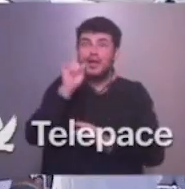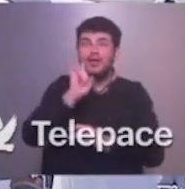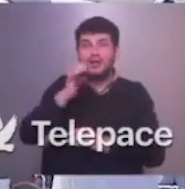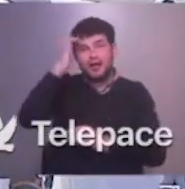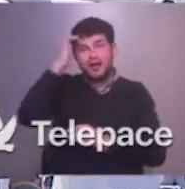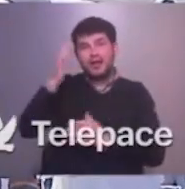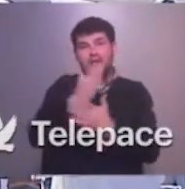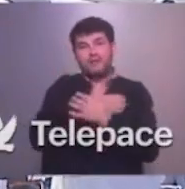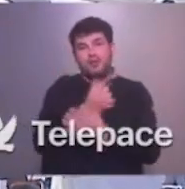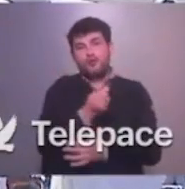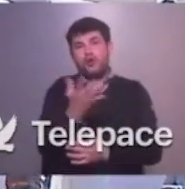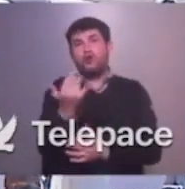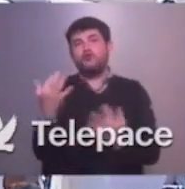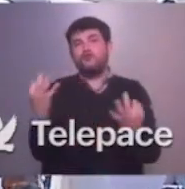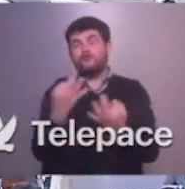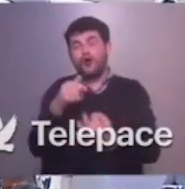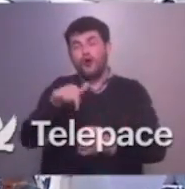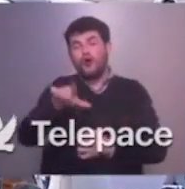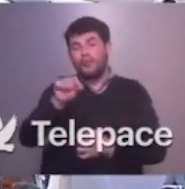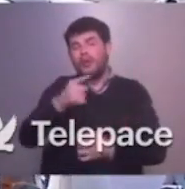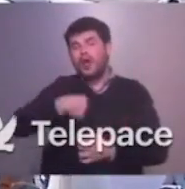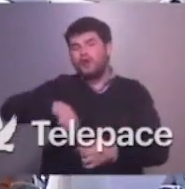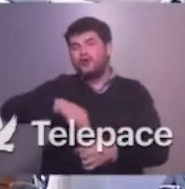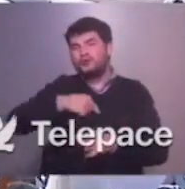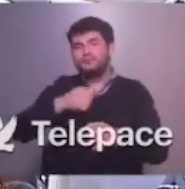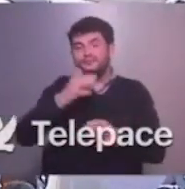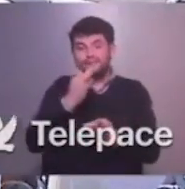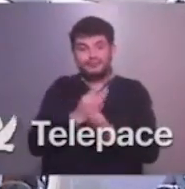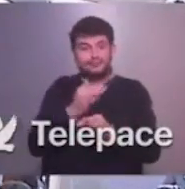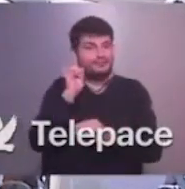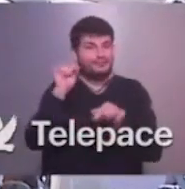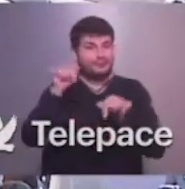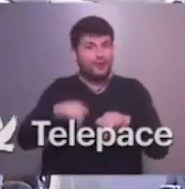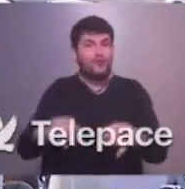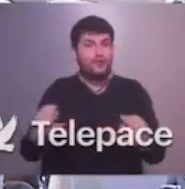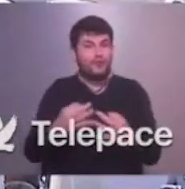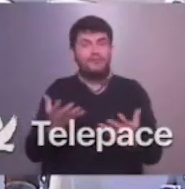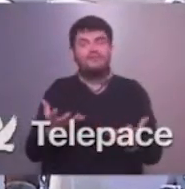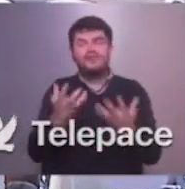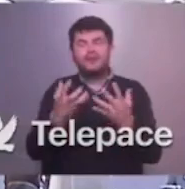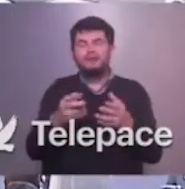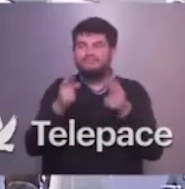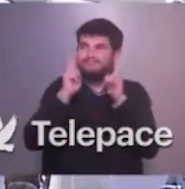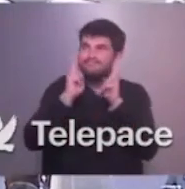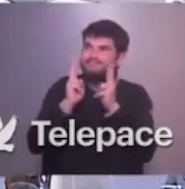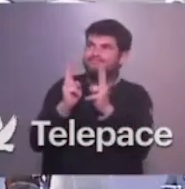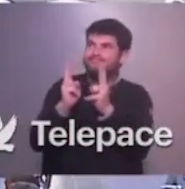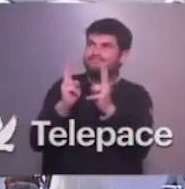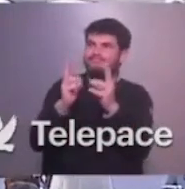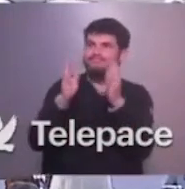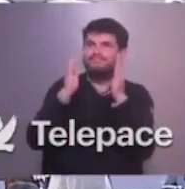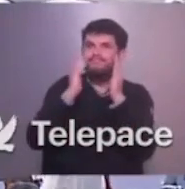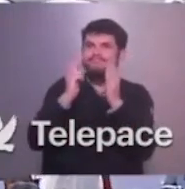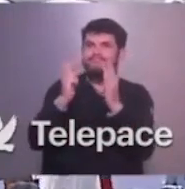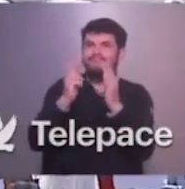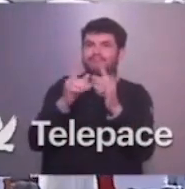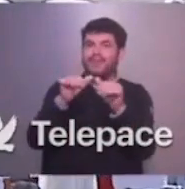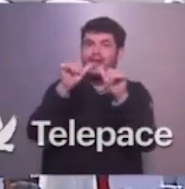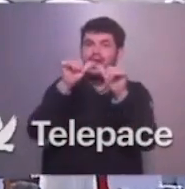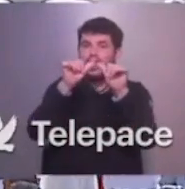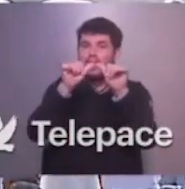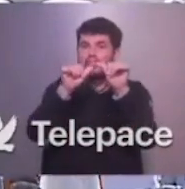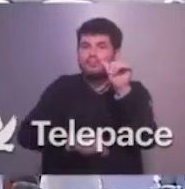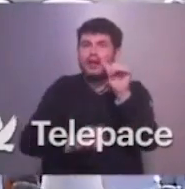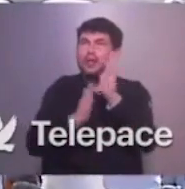Apóstolos, também nós hoje, nesta celebração festiva, queremos escutar a palavra de